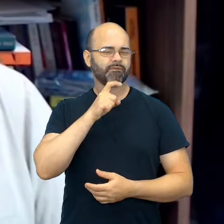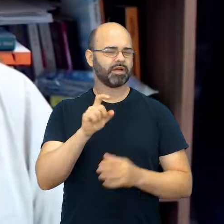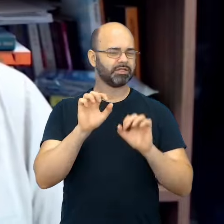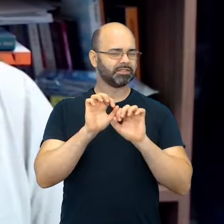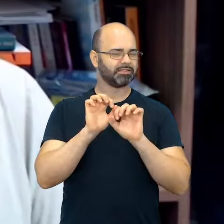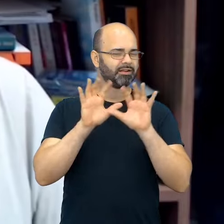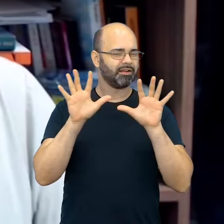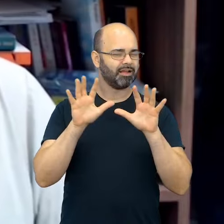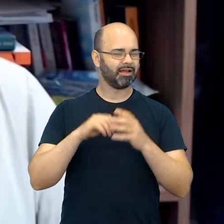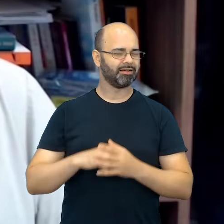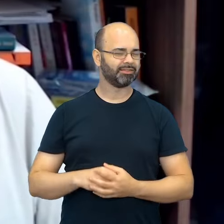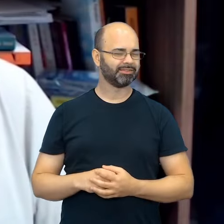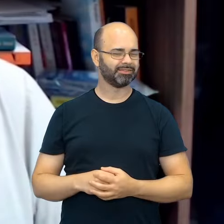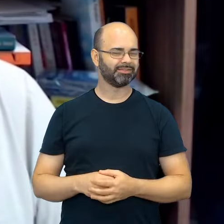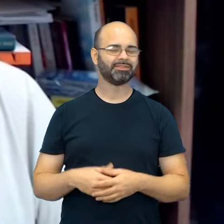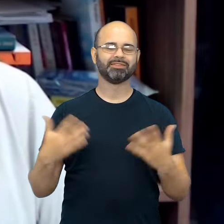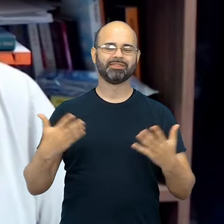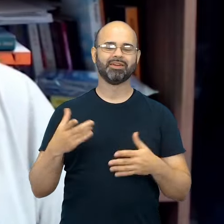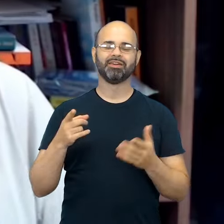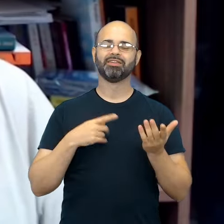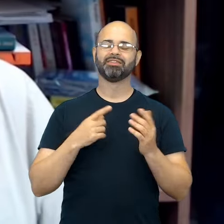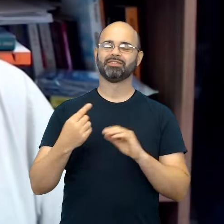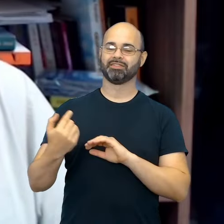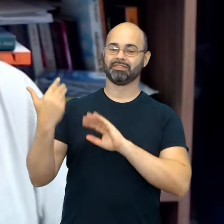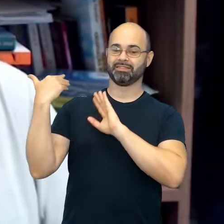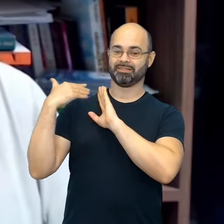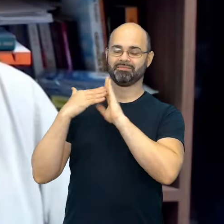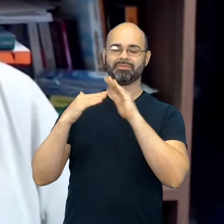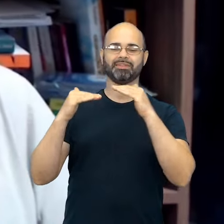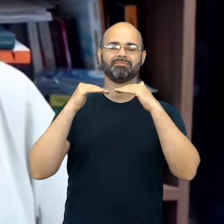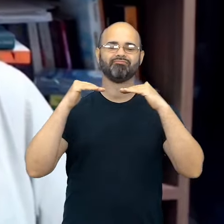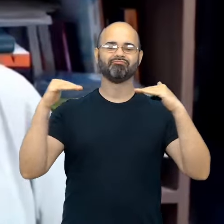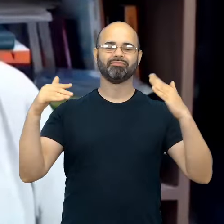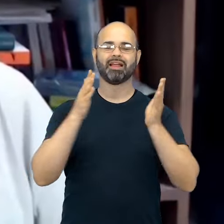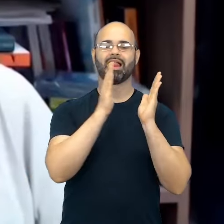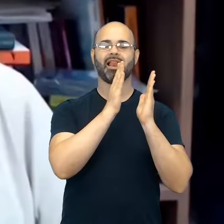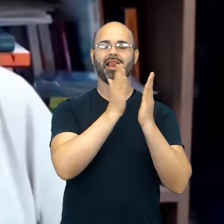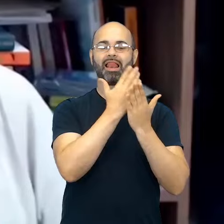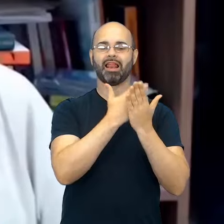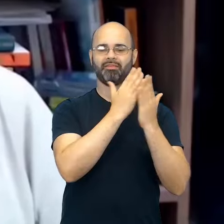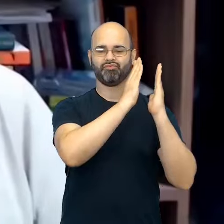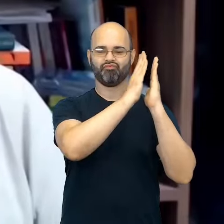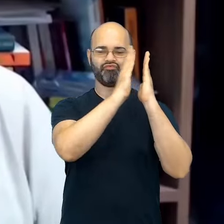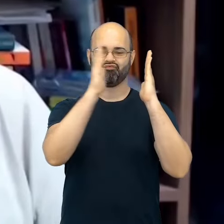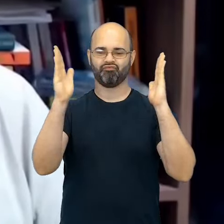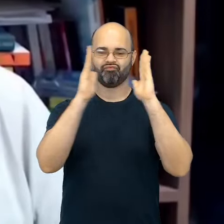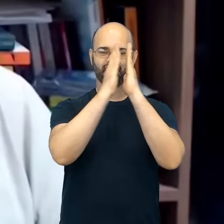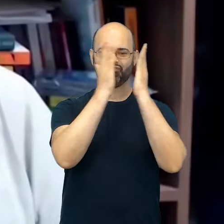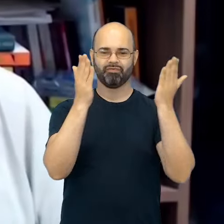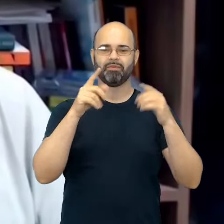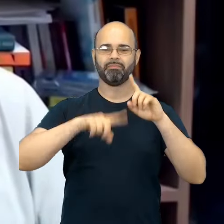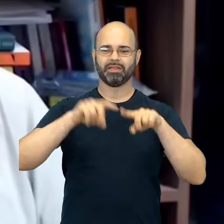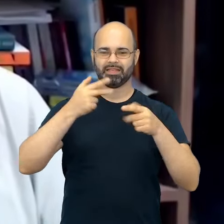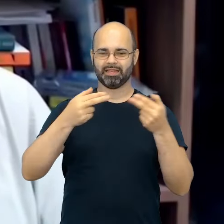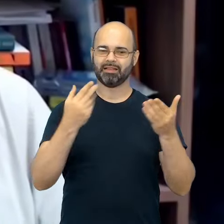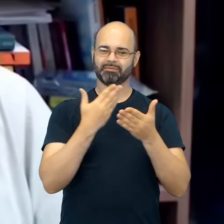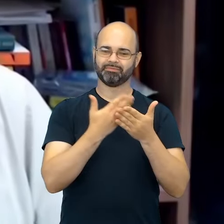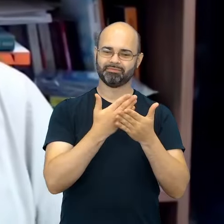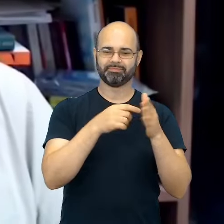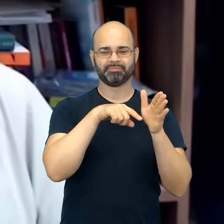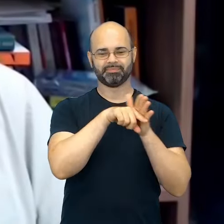e estou à frente aqui da minha biblioteca, né, com os meus livros, materiais de estudo, pesquisa e alguns objetos